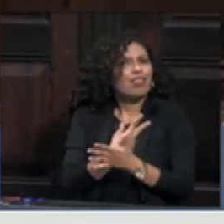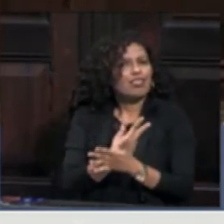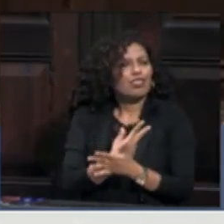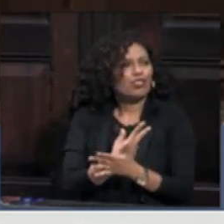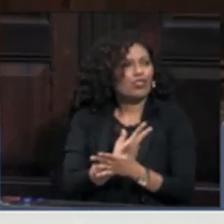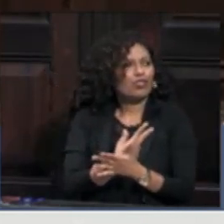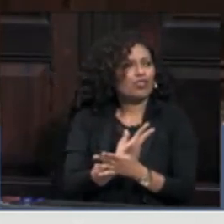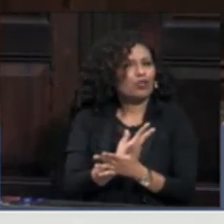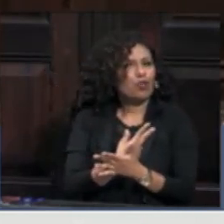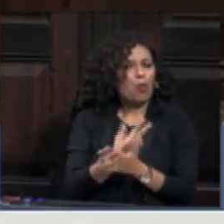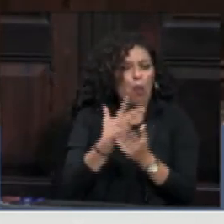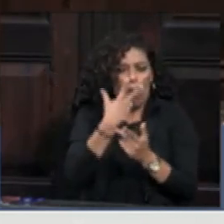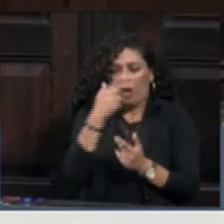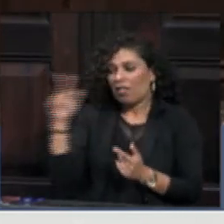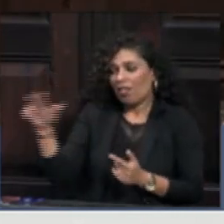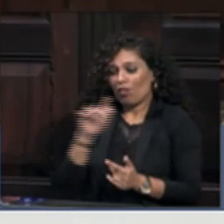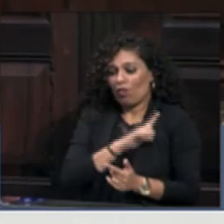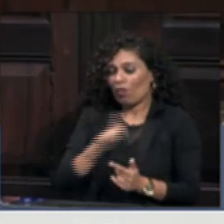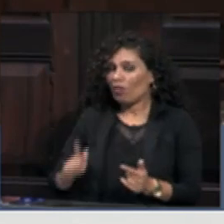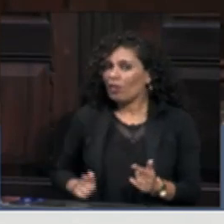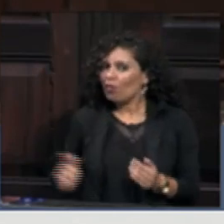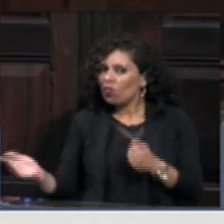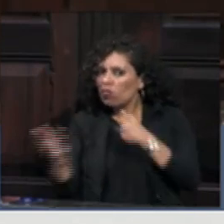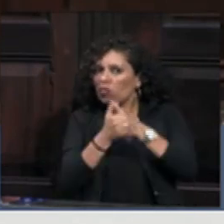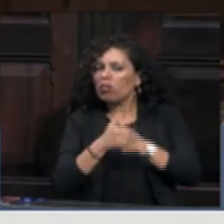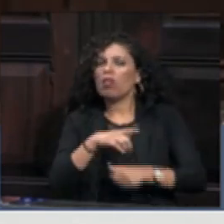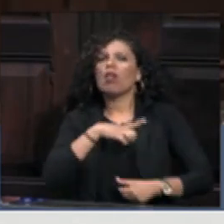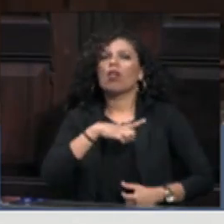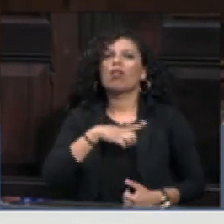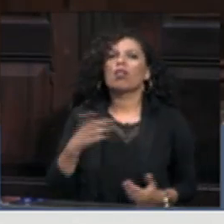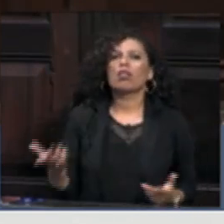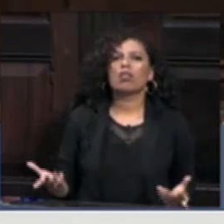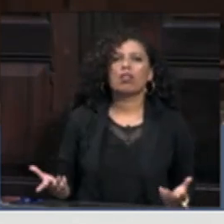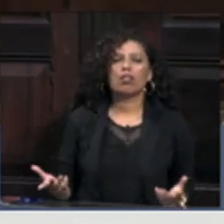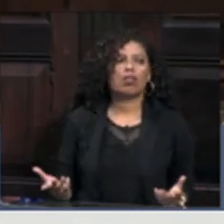pelo futuro governador. Então, senhor presidente,